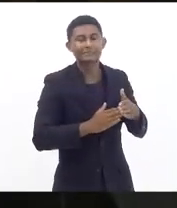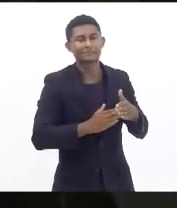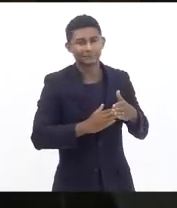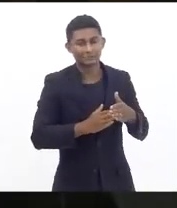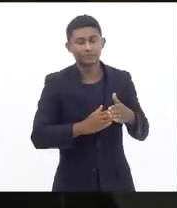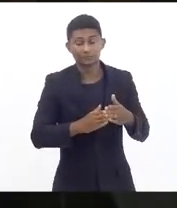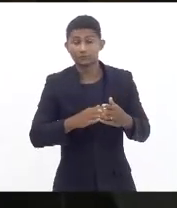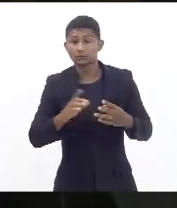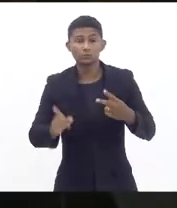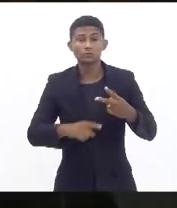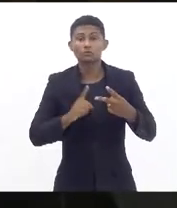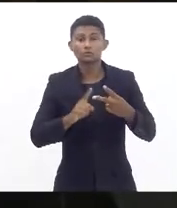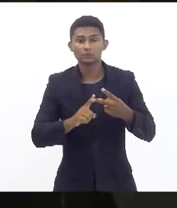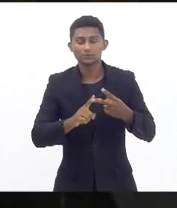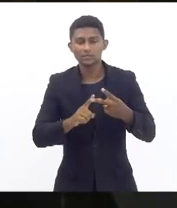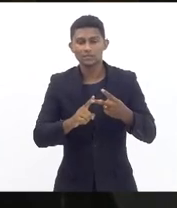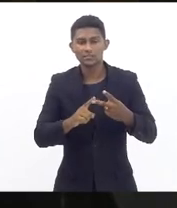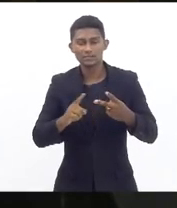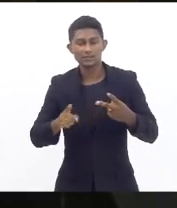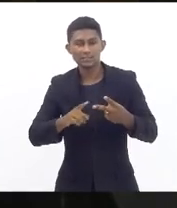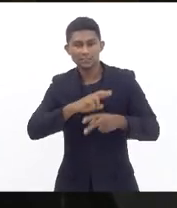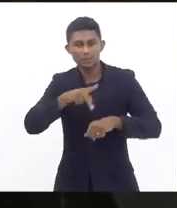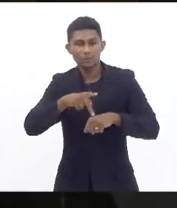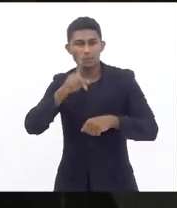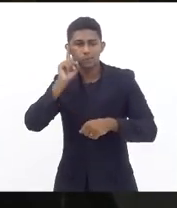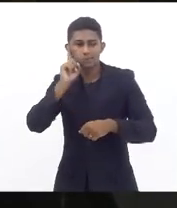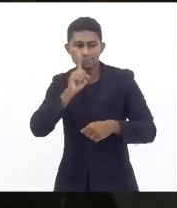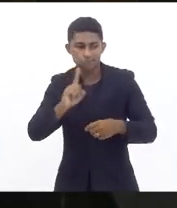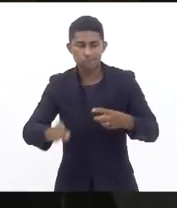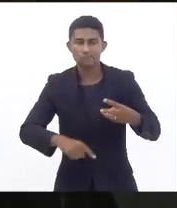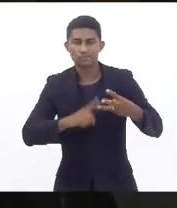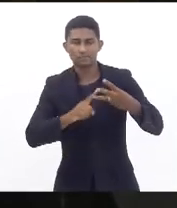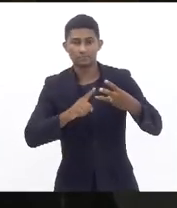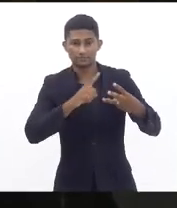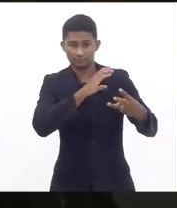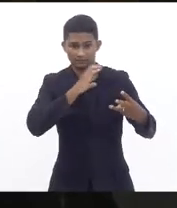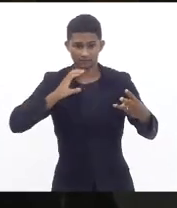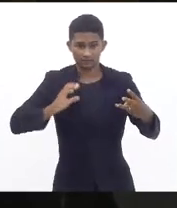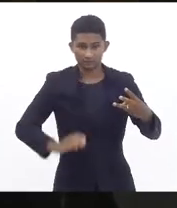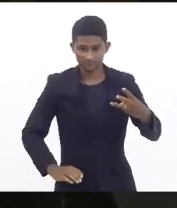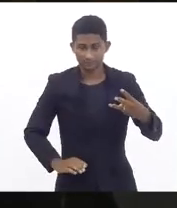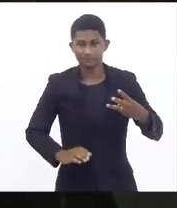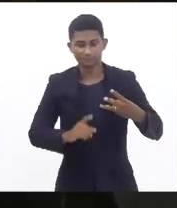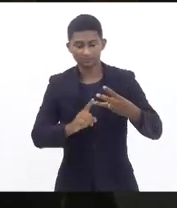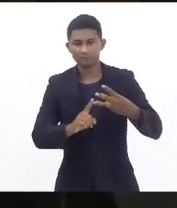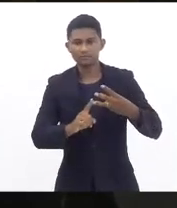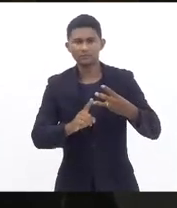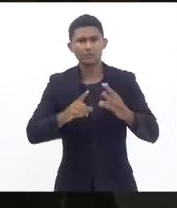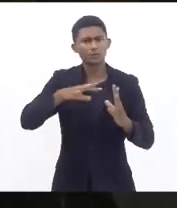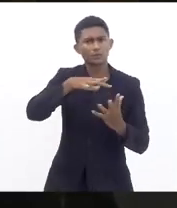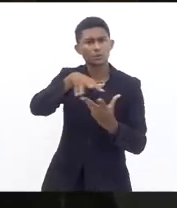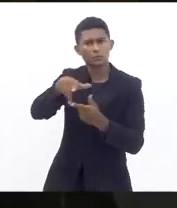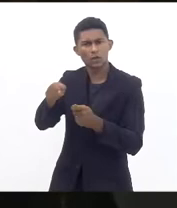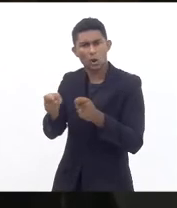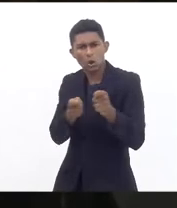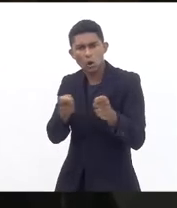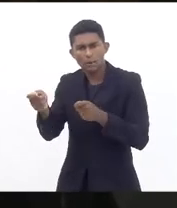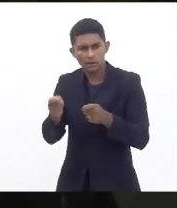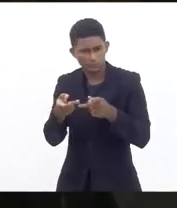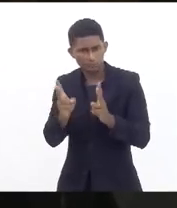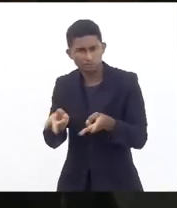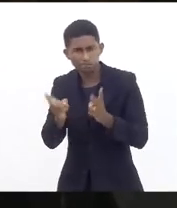com a China e os Estados Unidos, a economia não será mais a mesma, não é no Brasil, não, no